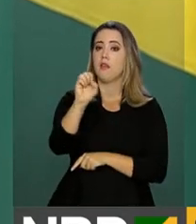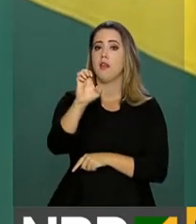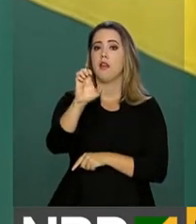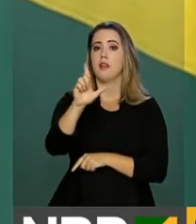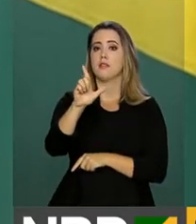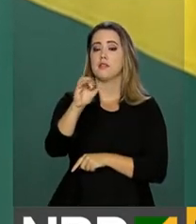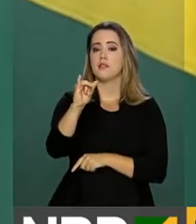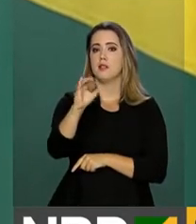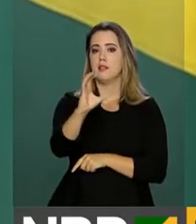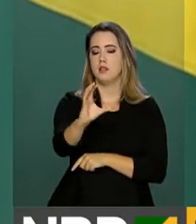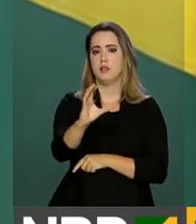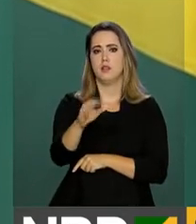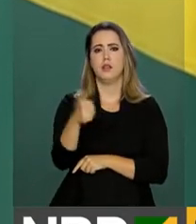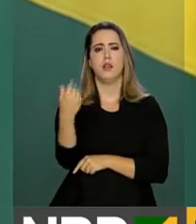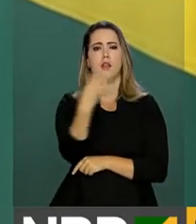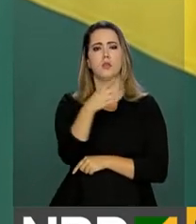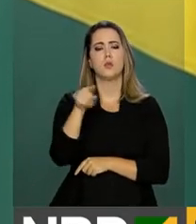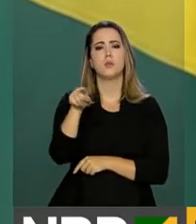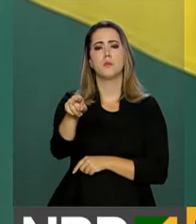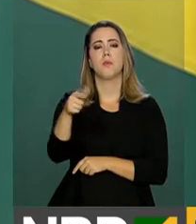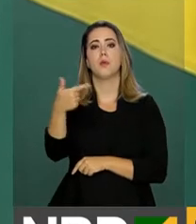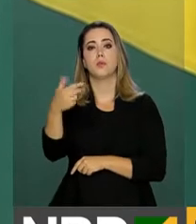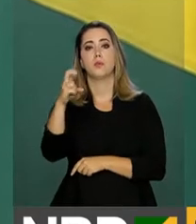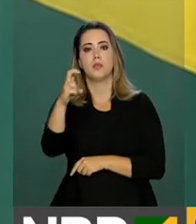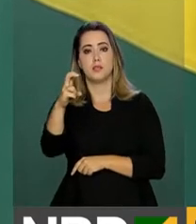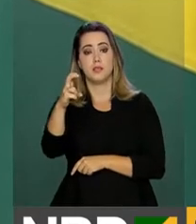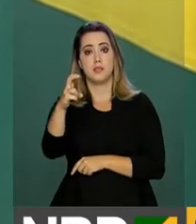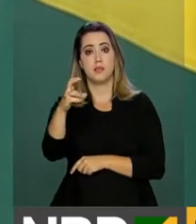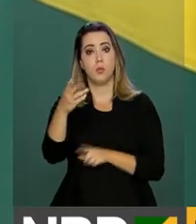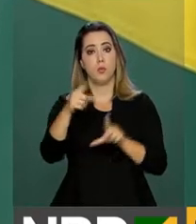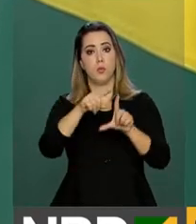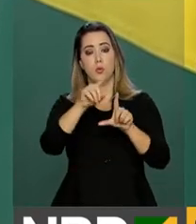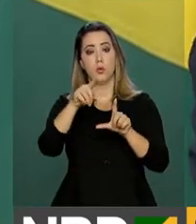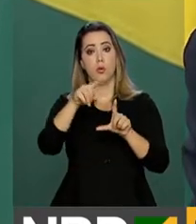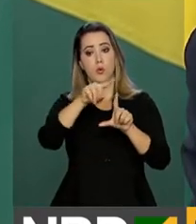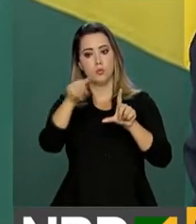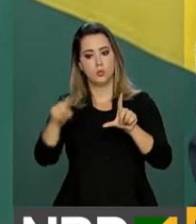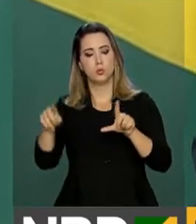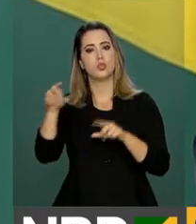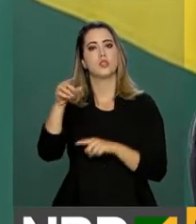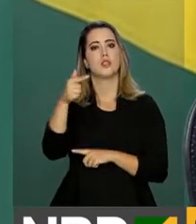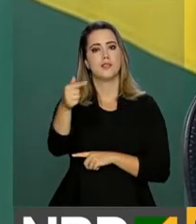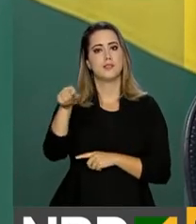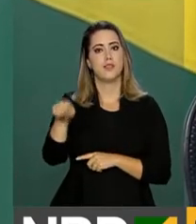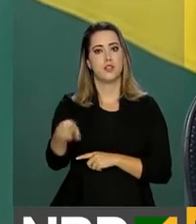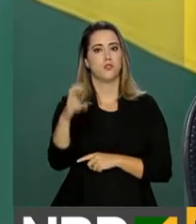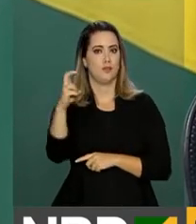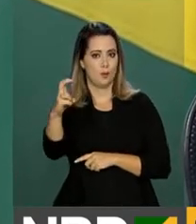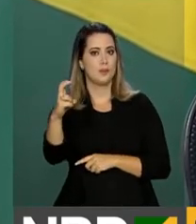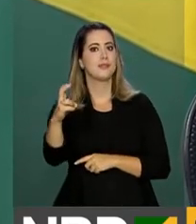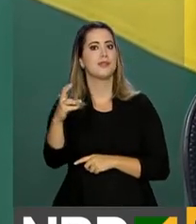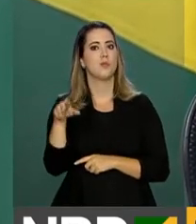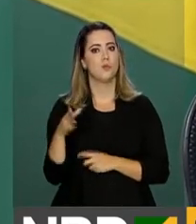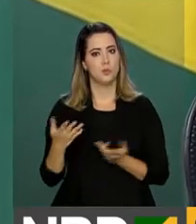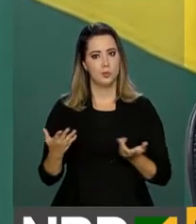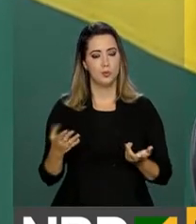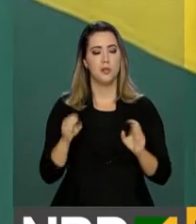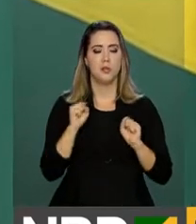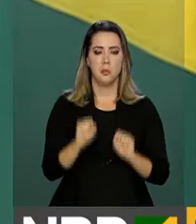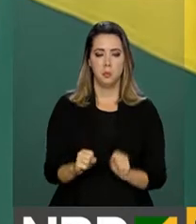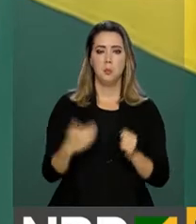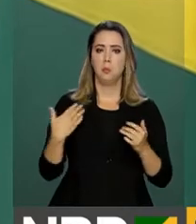25 hoje está em 7 e meio podendo chegar pelo menos a analistas econômicos